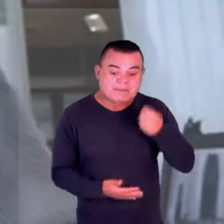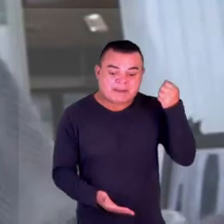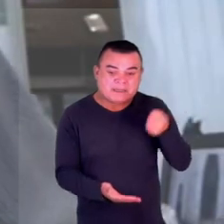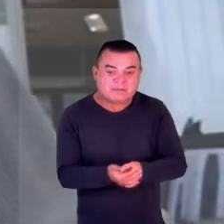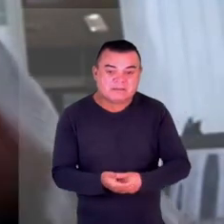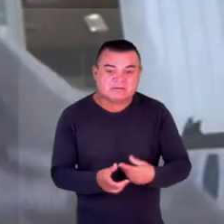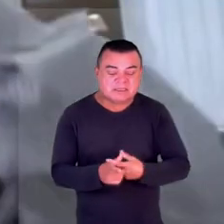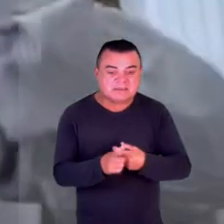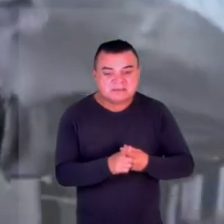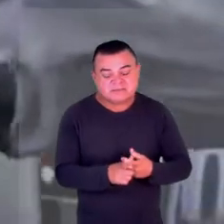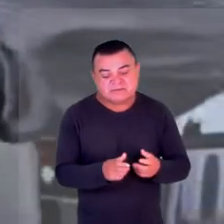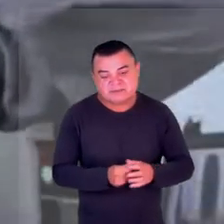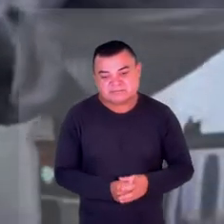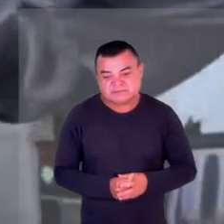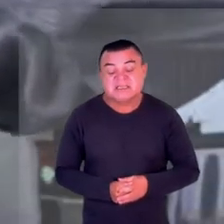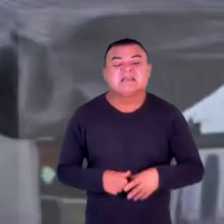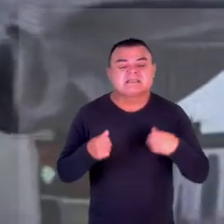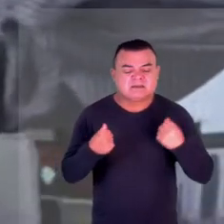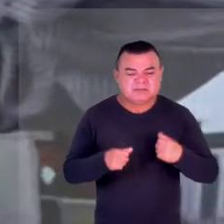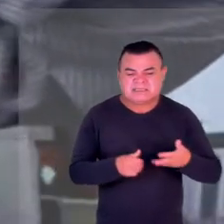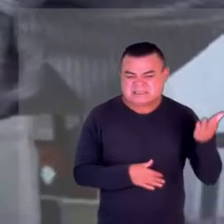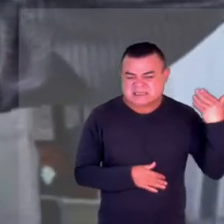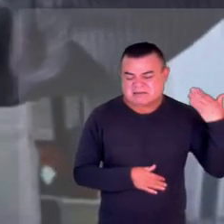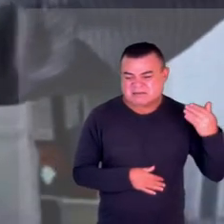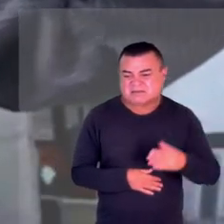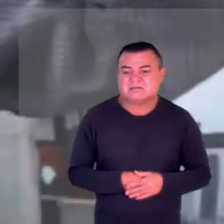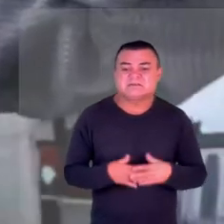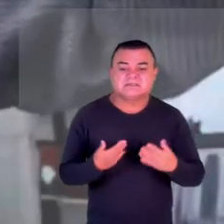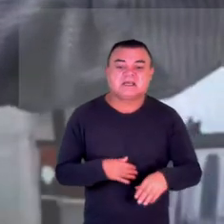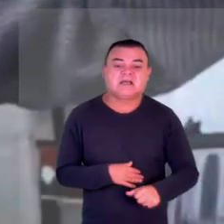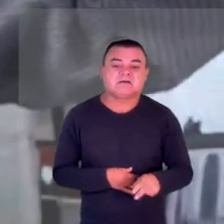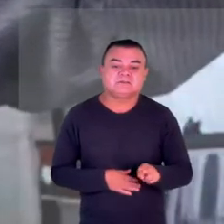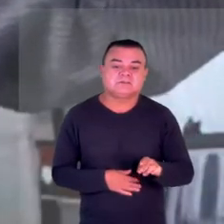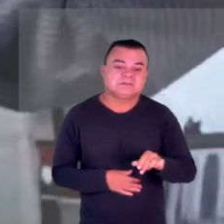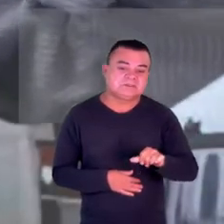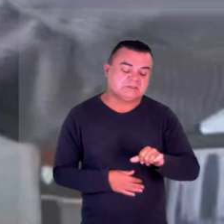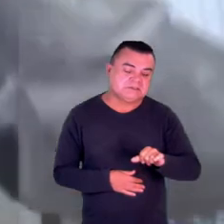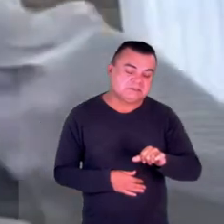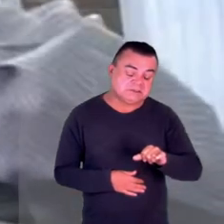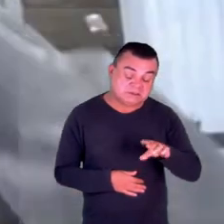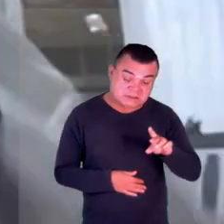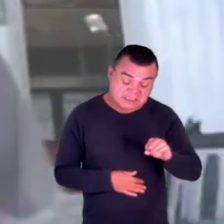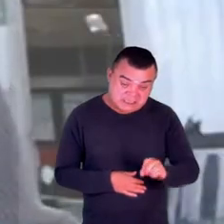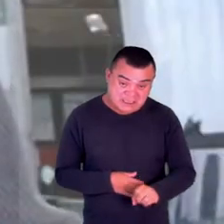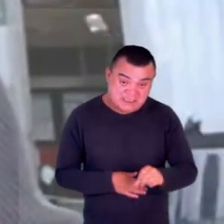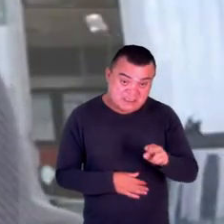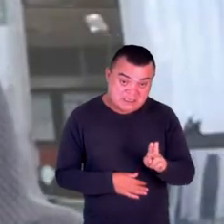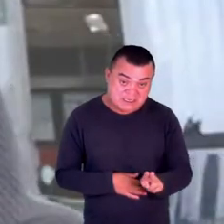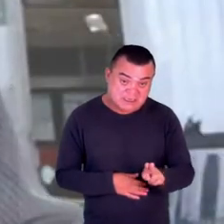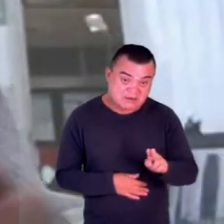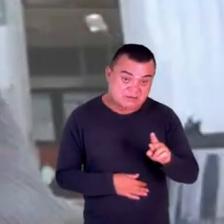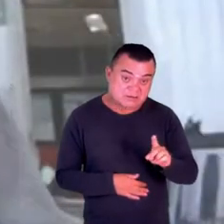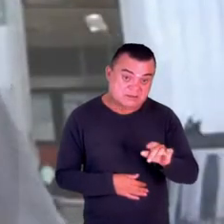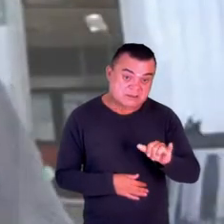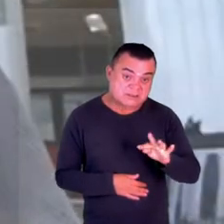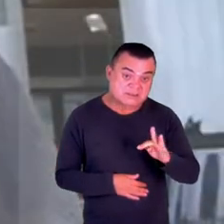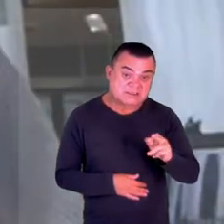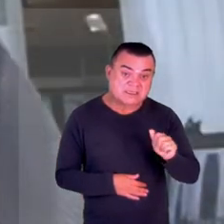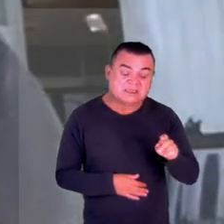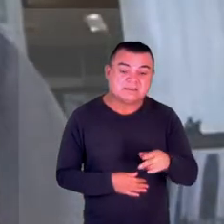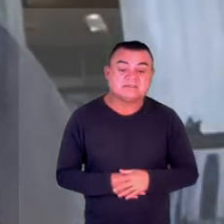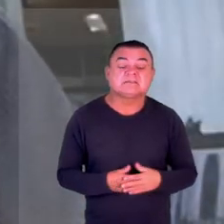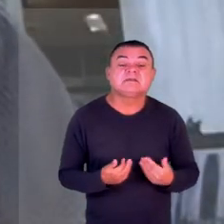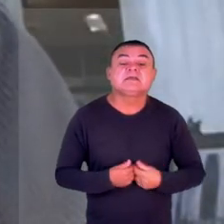auditada e até hoje não foi eu quero acrescentar né quando a gente fala que lugar de direitos humanos a orçamento público lembrar